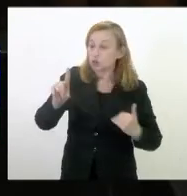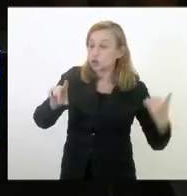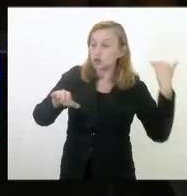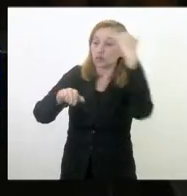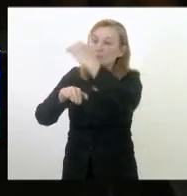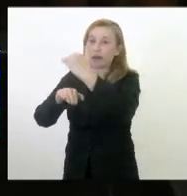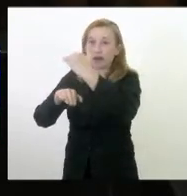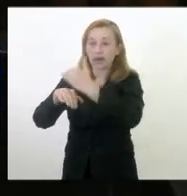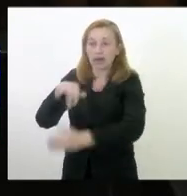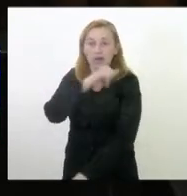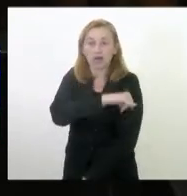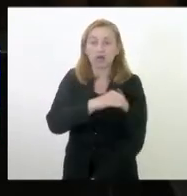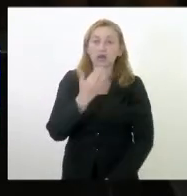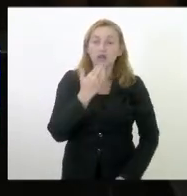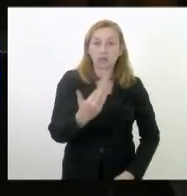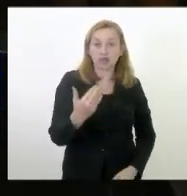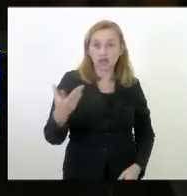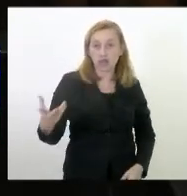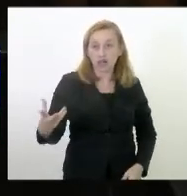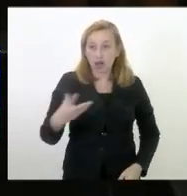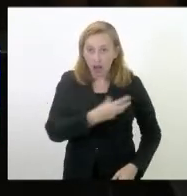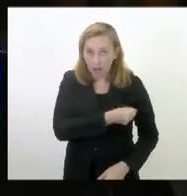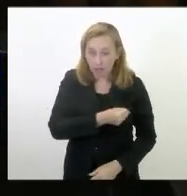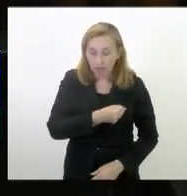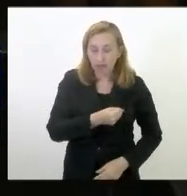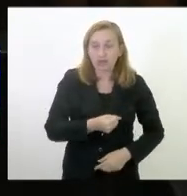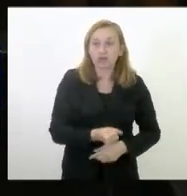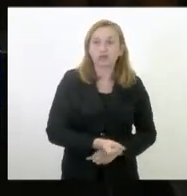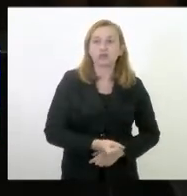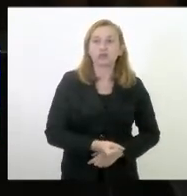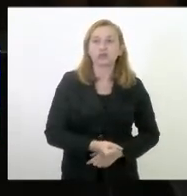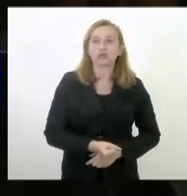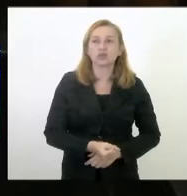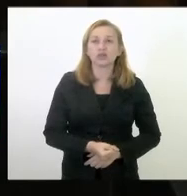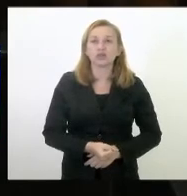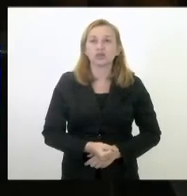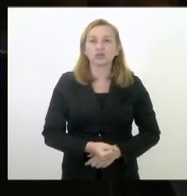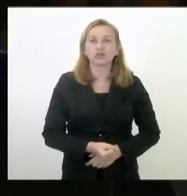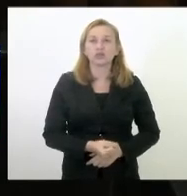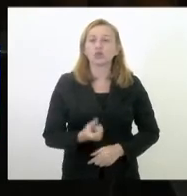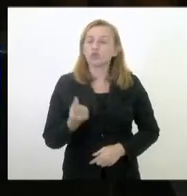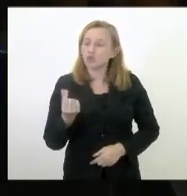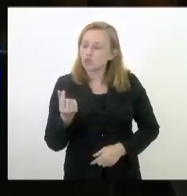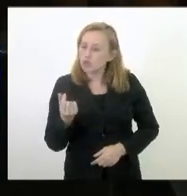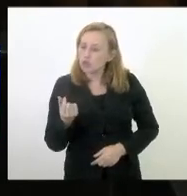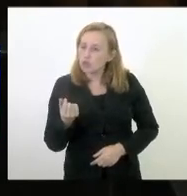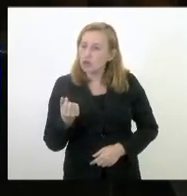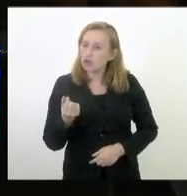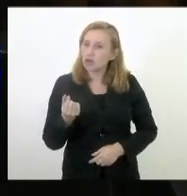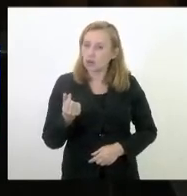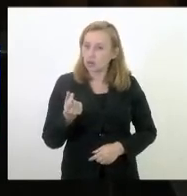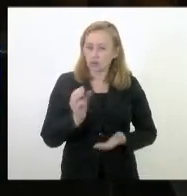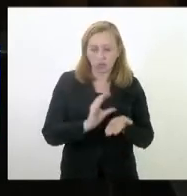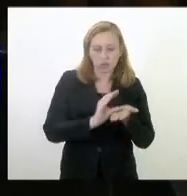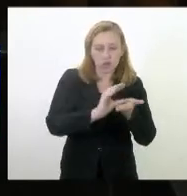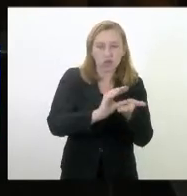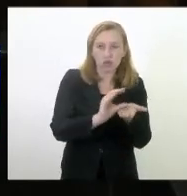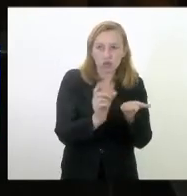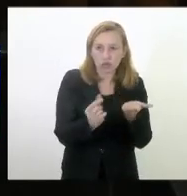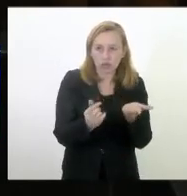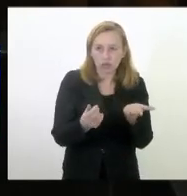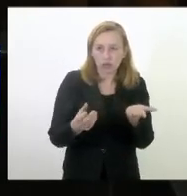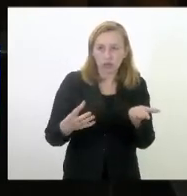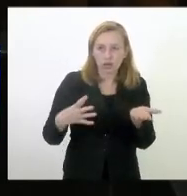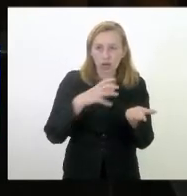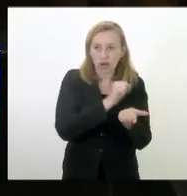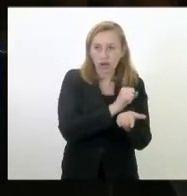queria pedir a tramitação em regime de urgência, que envolve uma contribuição, um auxílio emergencial para os